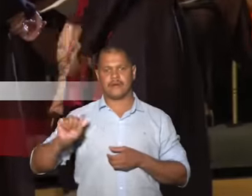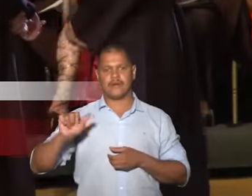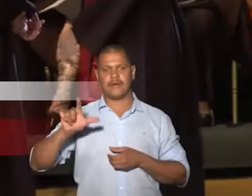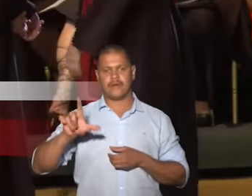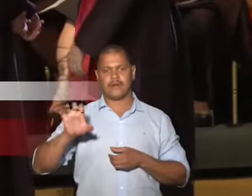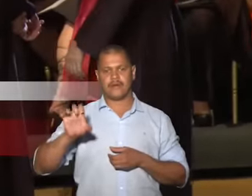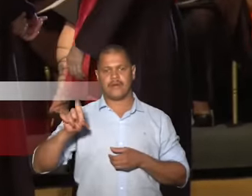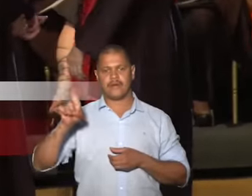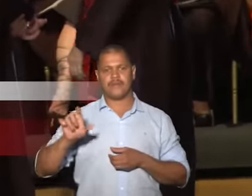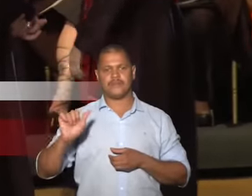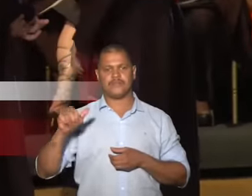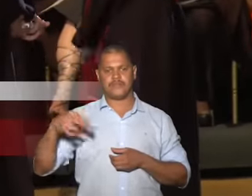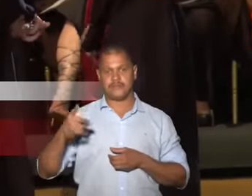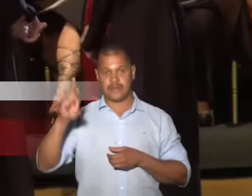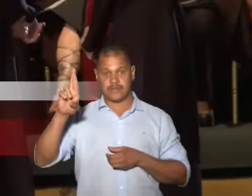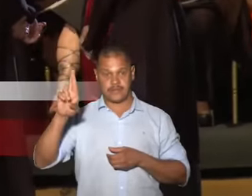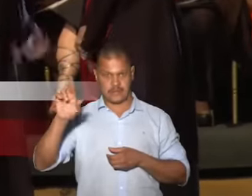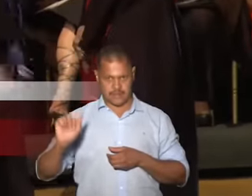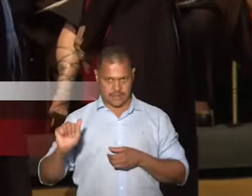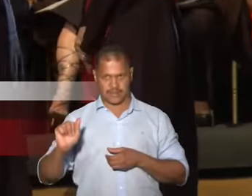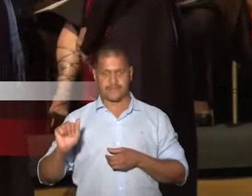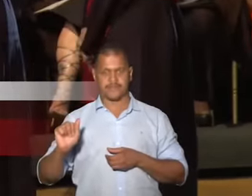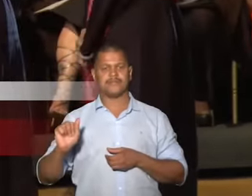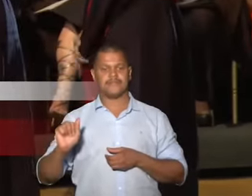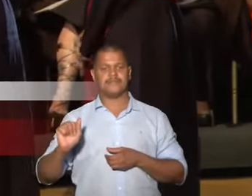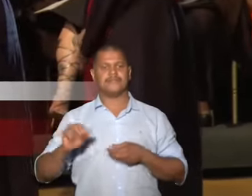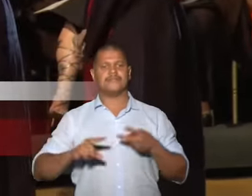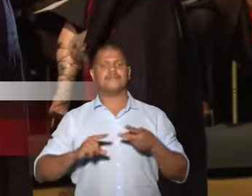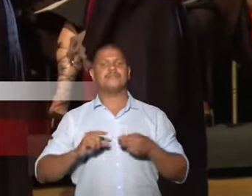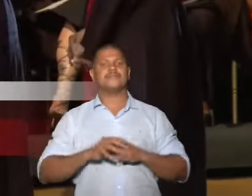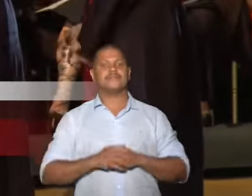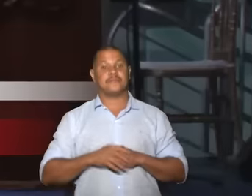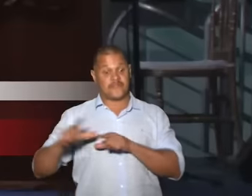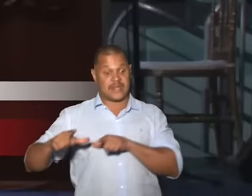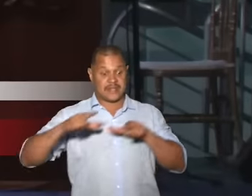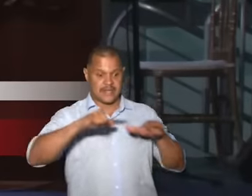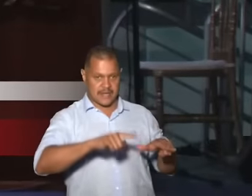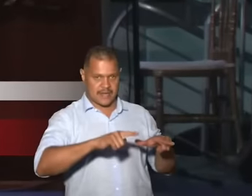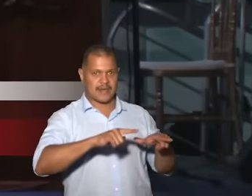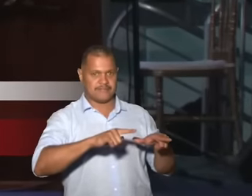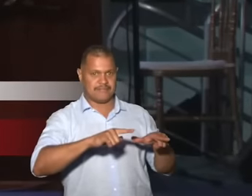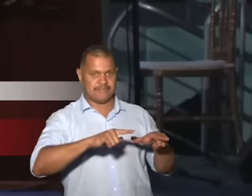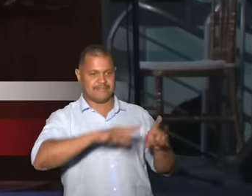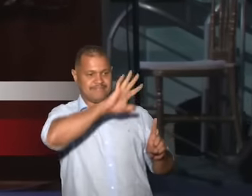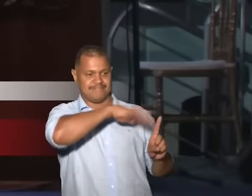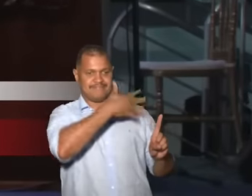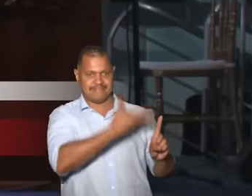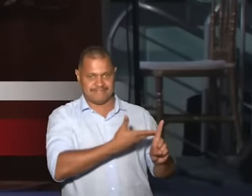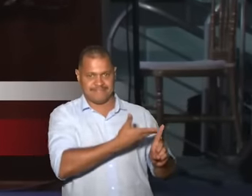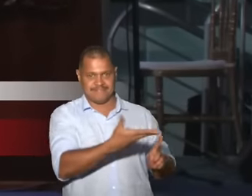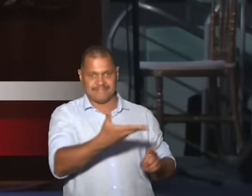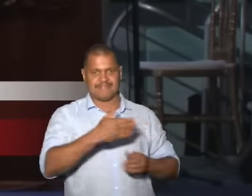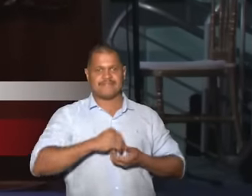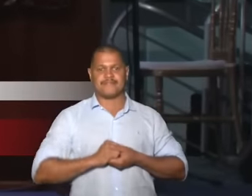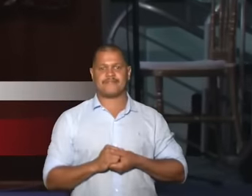Alexandra Tumioto de Pádua, que entregará as placas aos